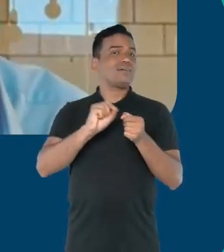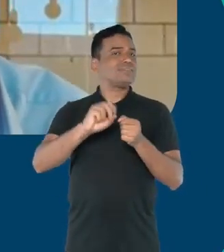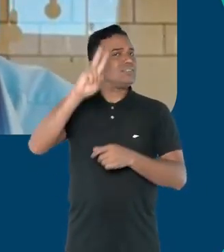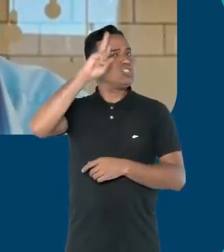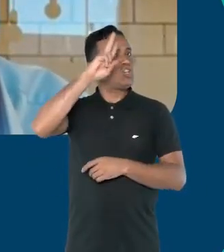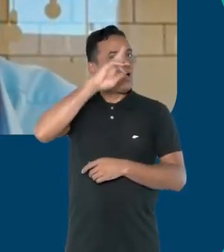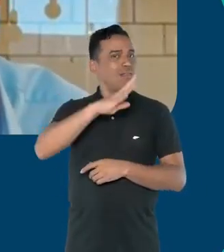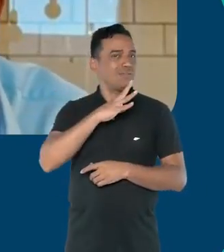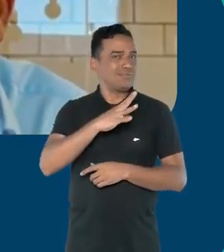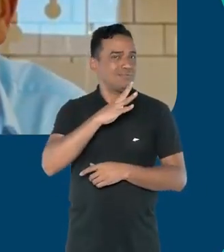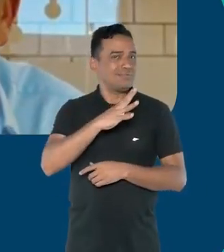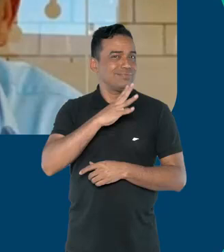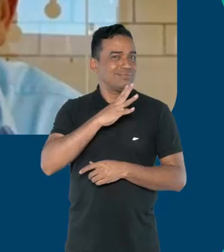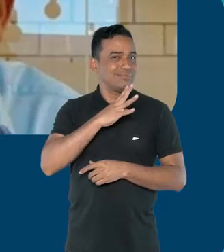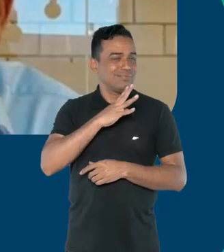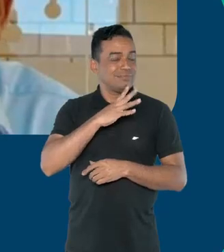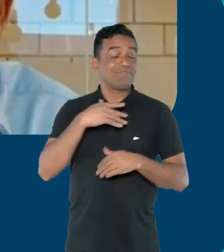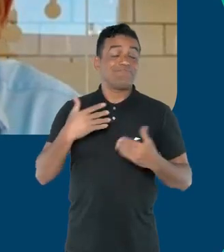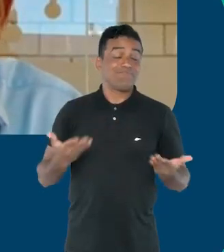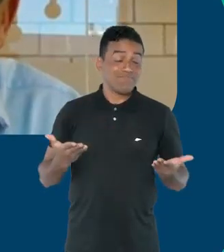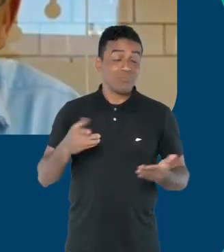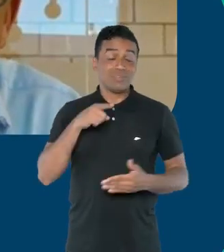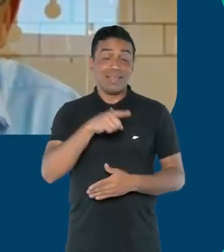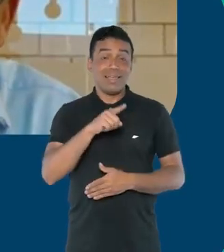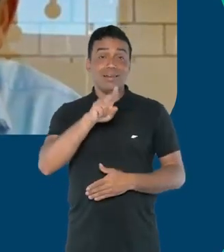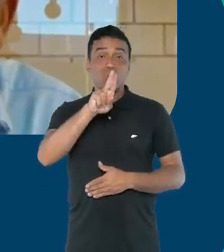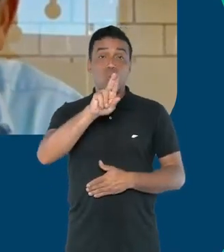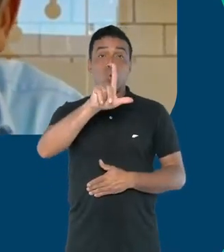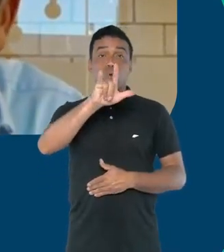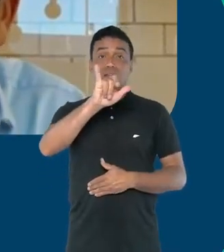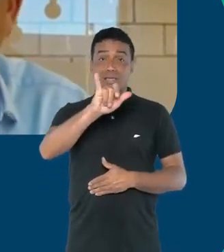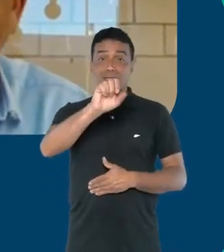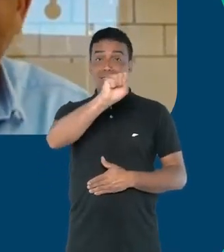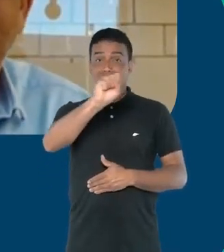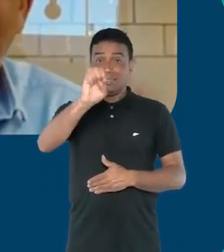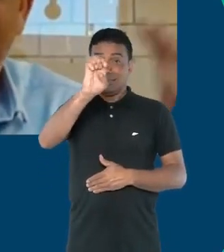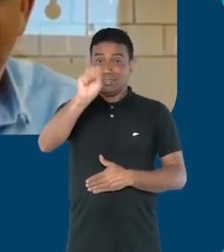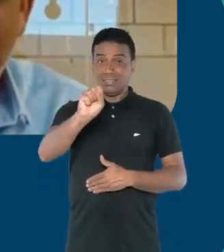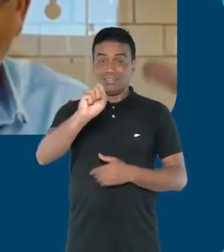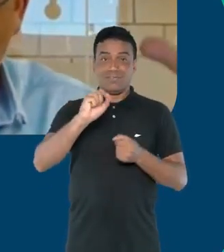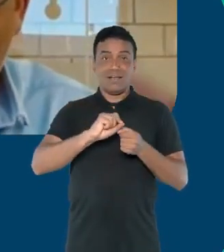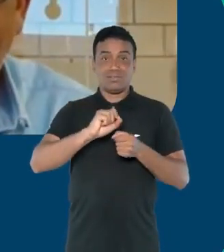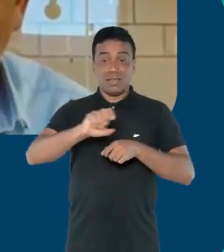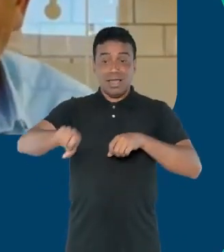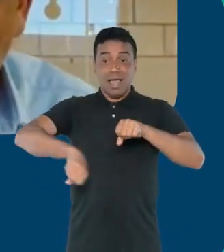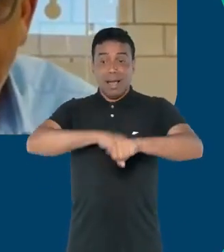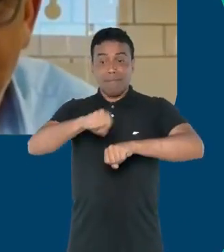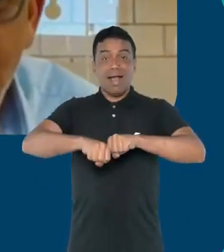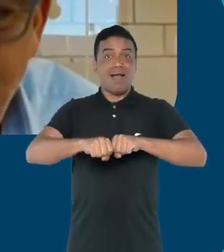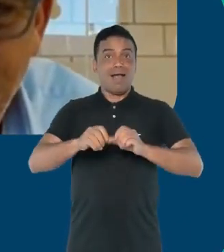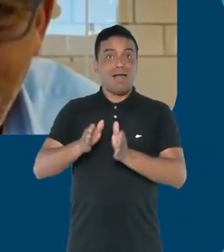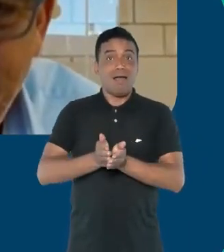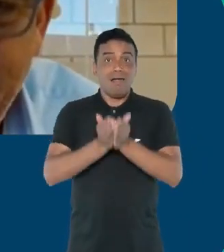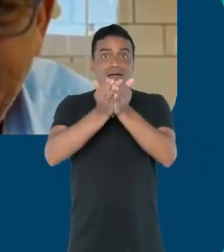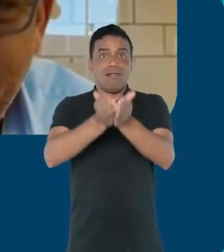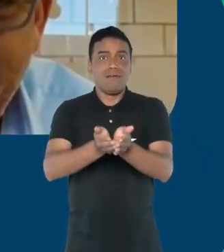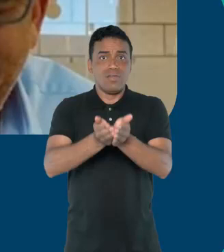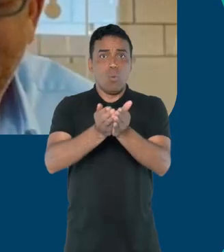o episódio, né? Ele dá um jeito de se amarrar no mastro do